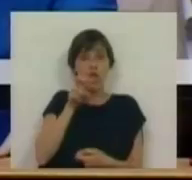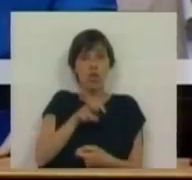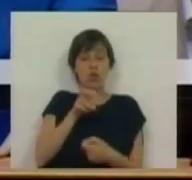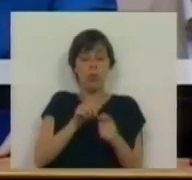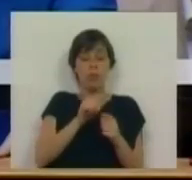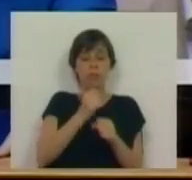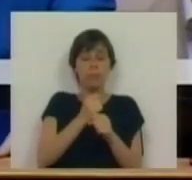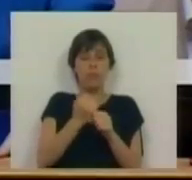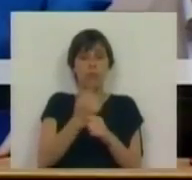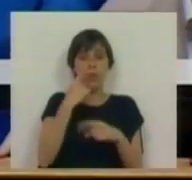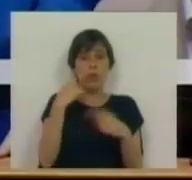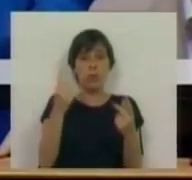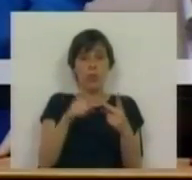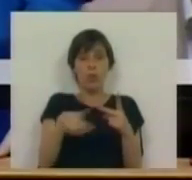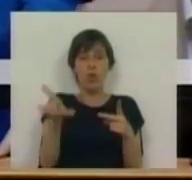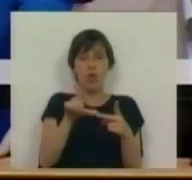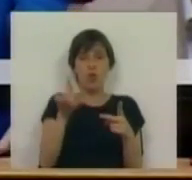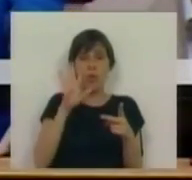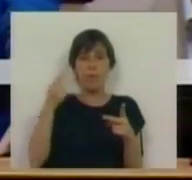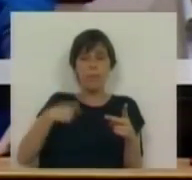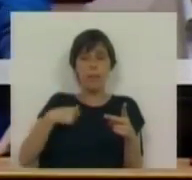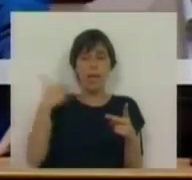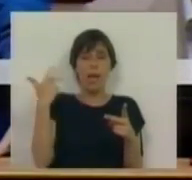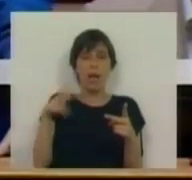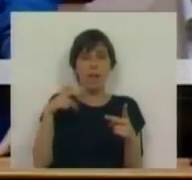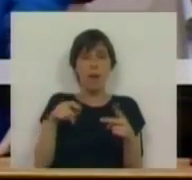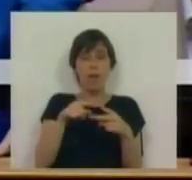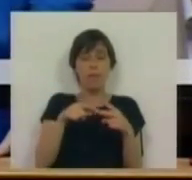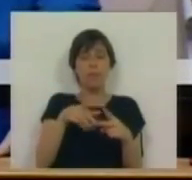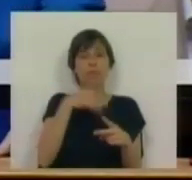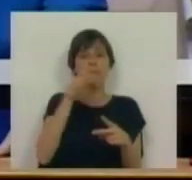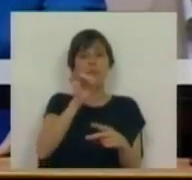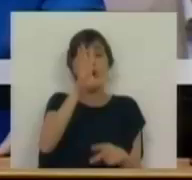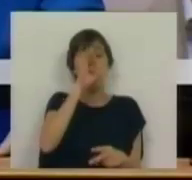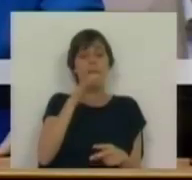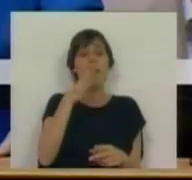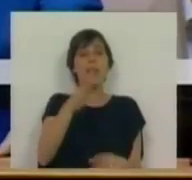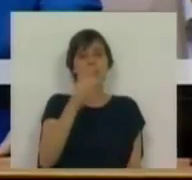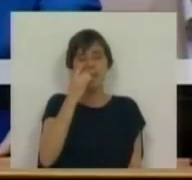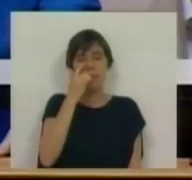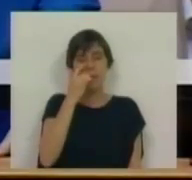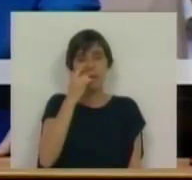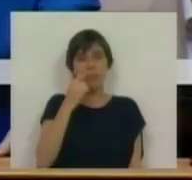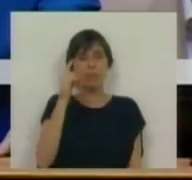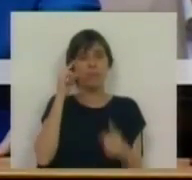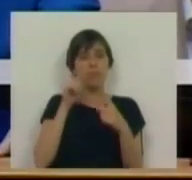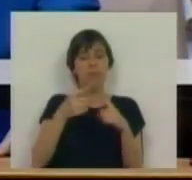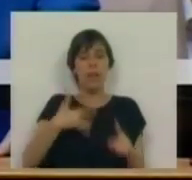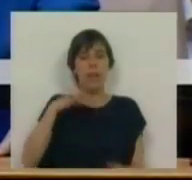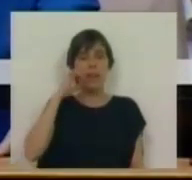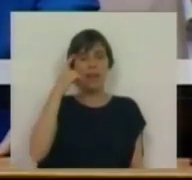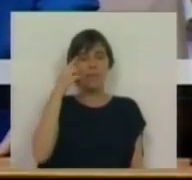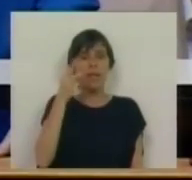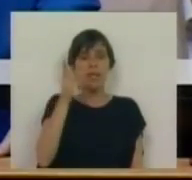junho aos trabalhadores da função pública, em julho aos pensionistas e reformados, o argumento que o seu governo deu foram as metas do